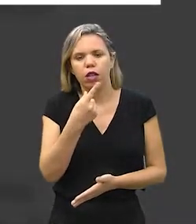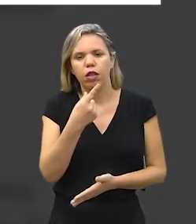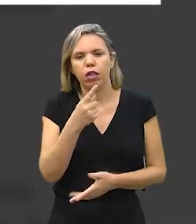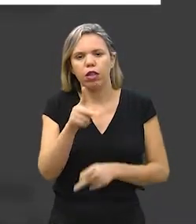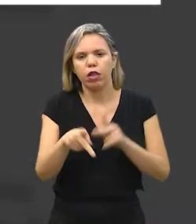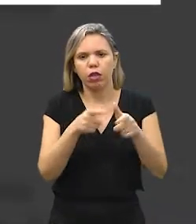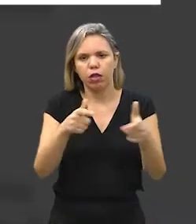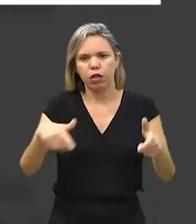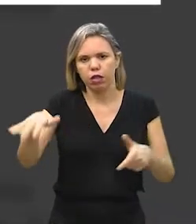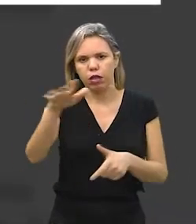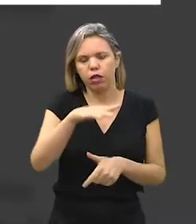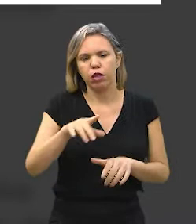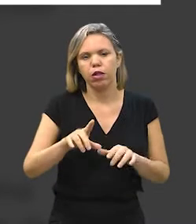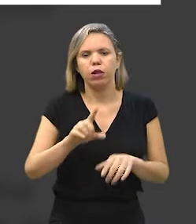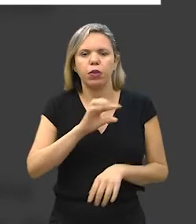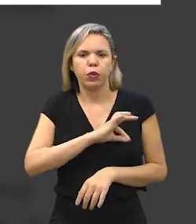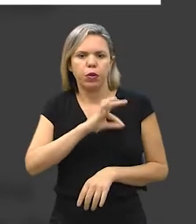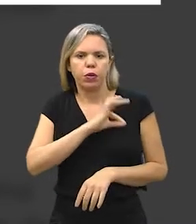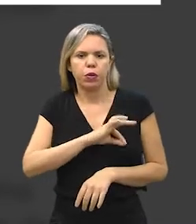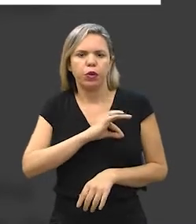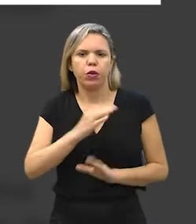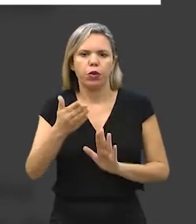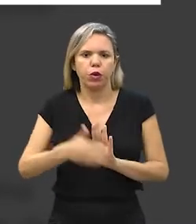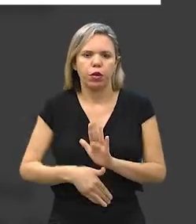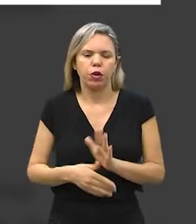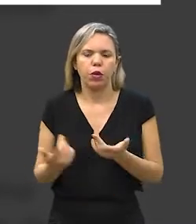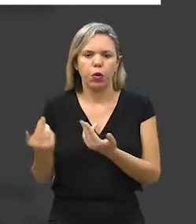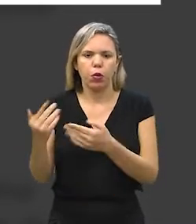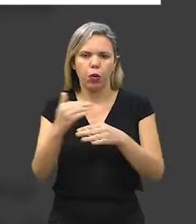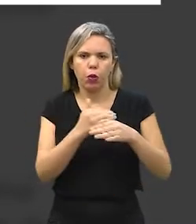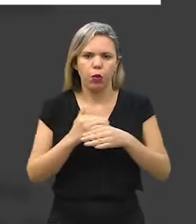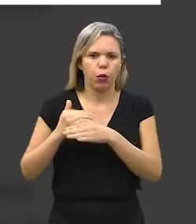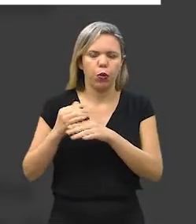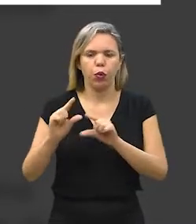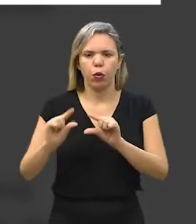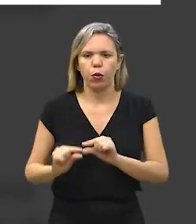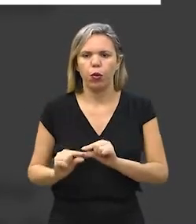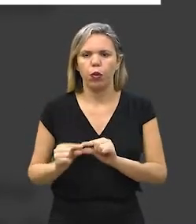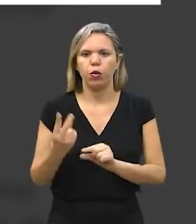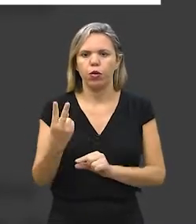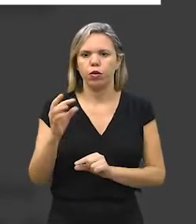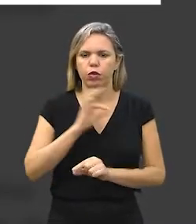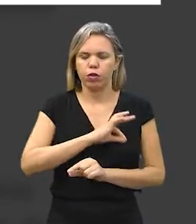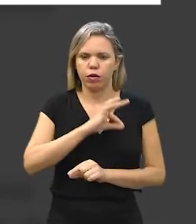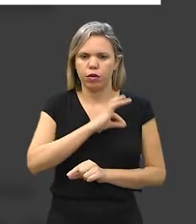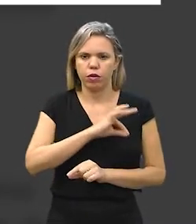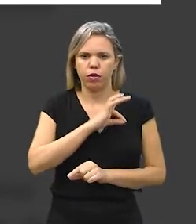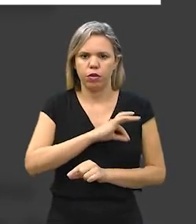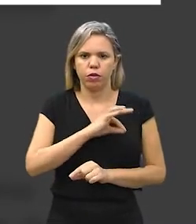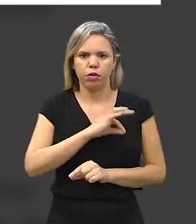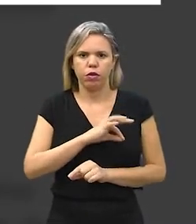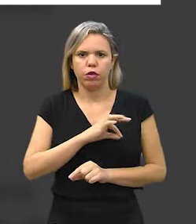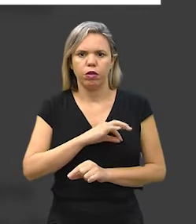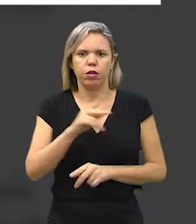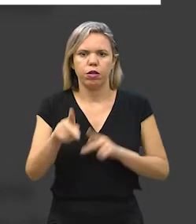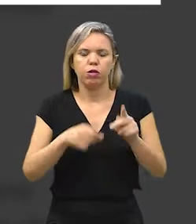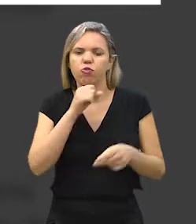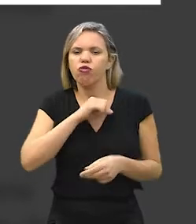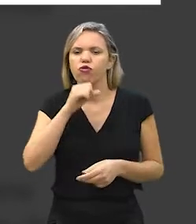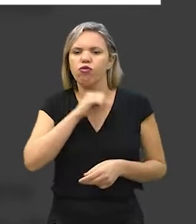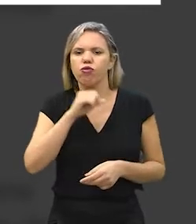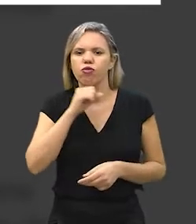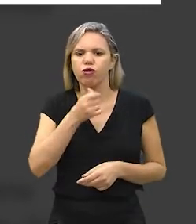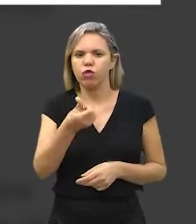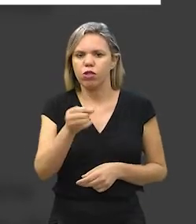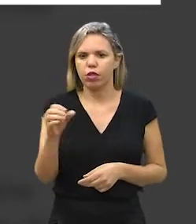medicamentos à população com renda mensal comprovada igual ou inferior a dois salários mínimos e aos